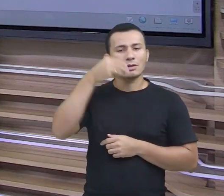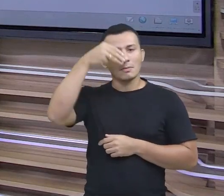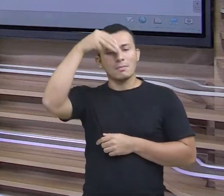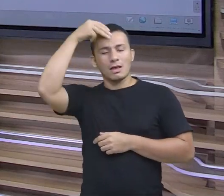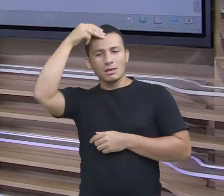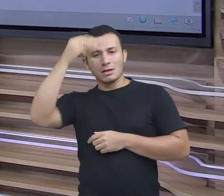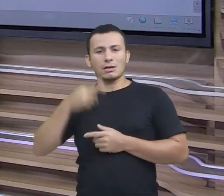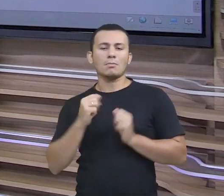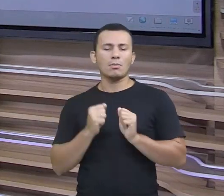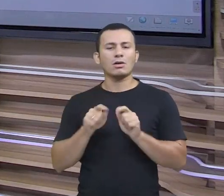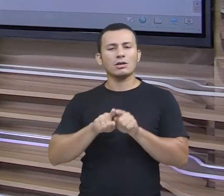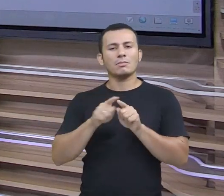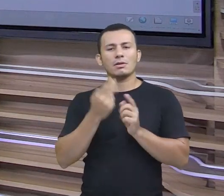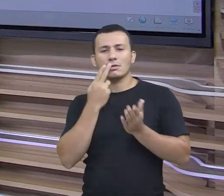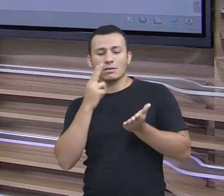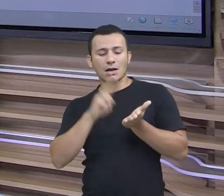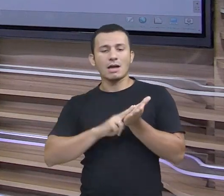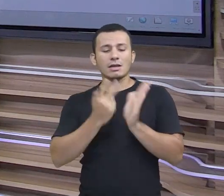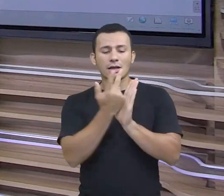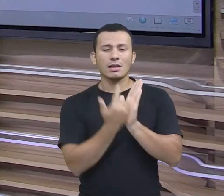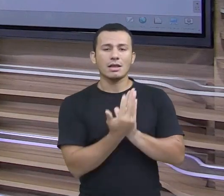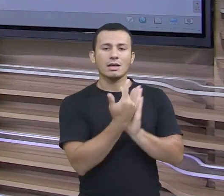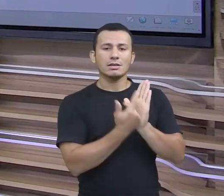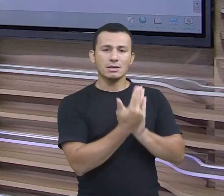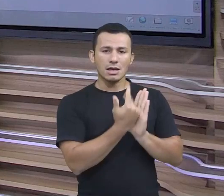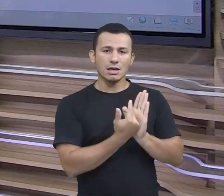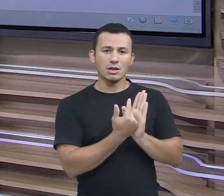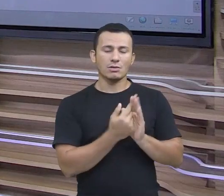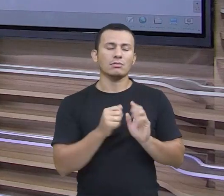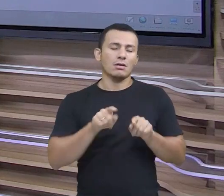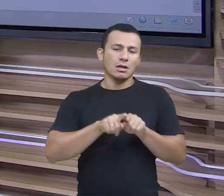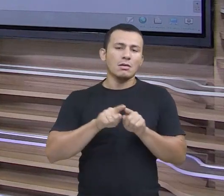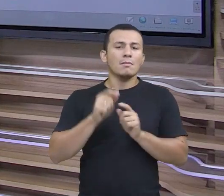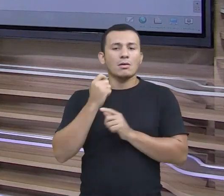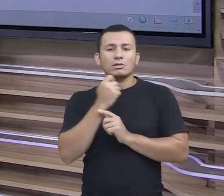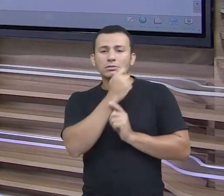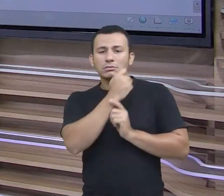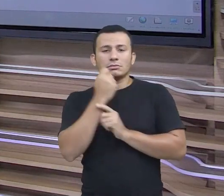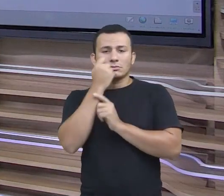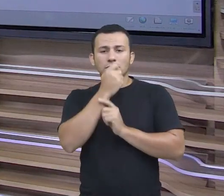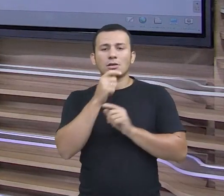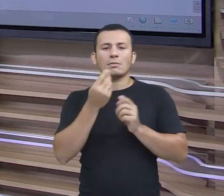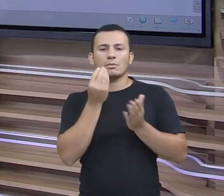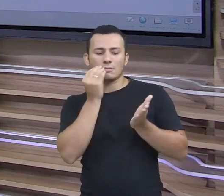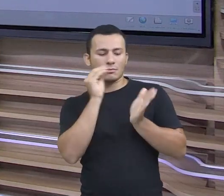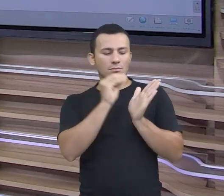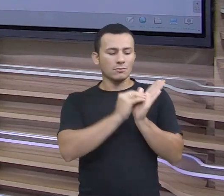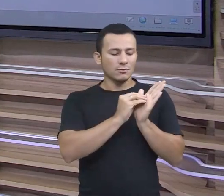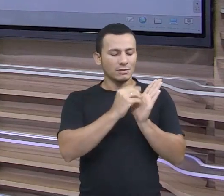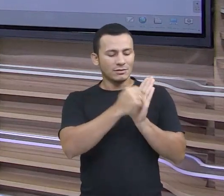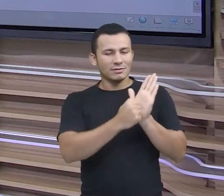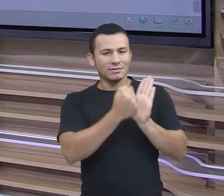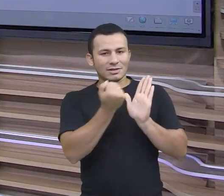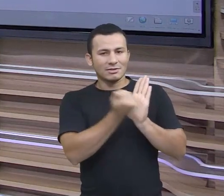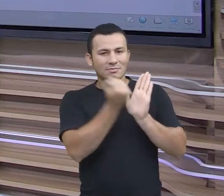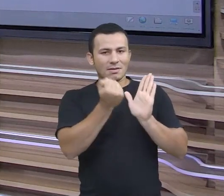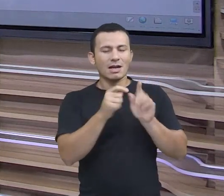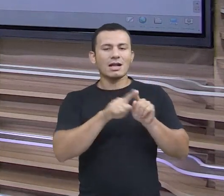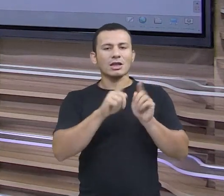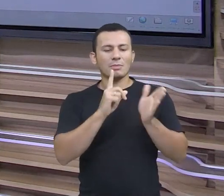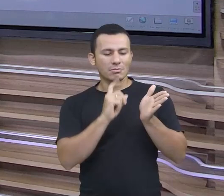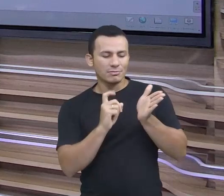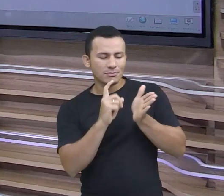bem colorido. Sabe o que eu gosto de fazer? Passar um batomzinho e beijar a carta. Botar um perfuminho e enviar para a